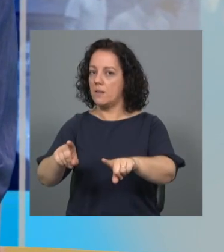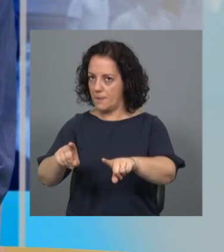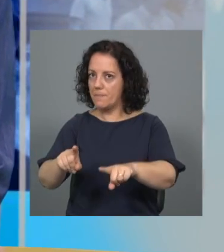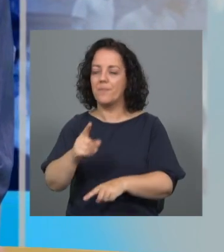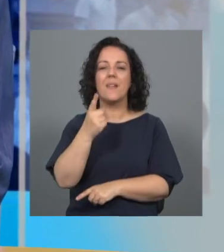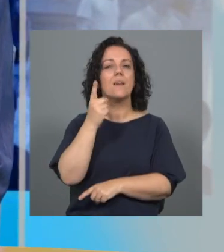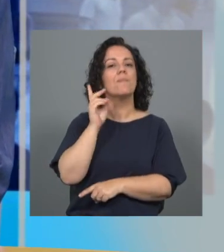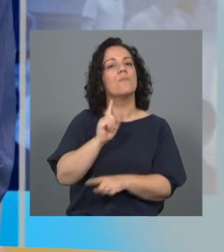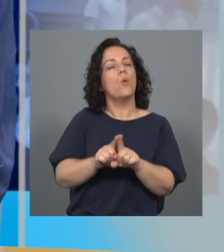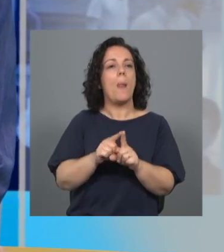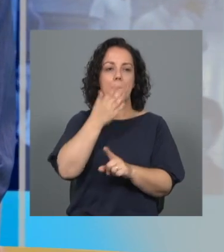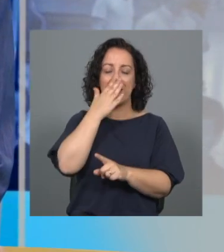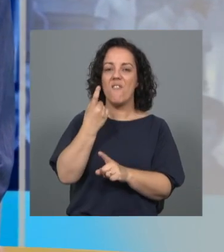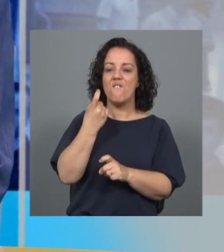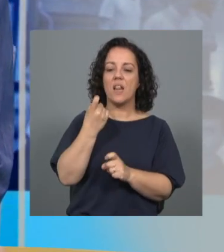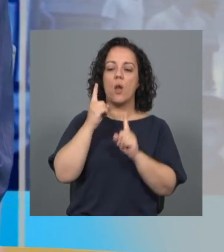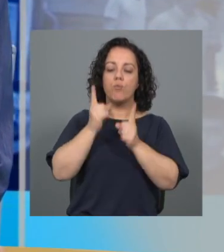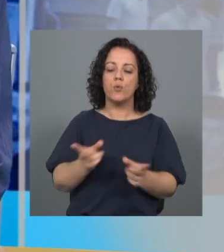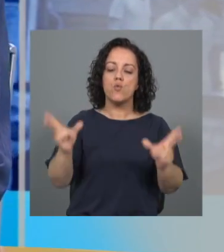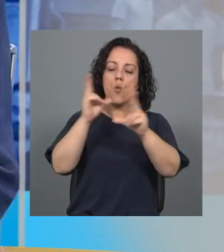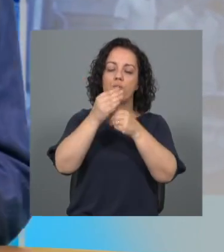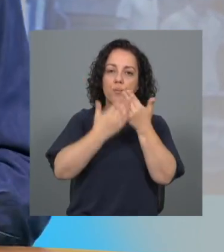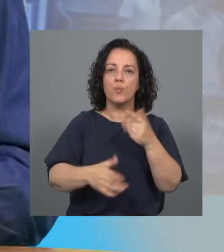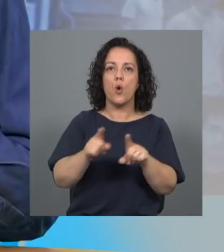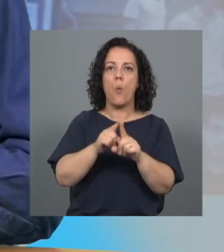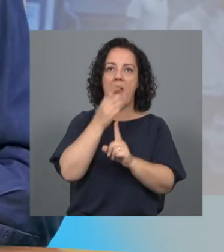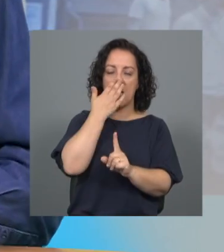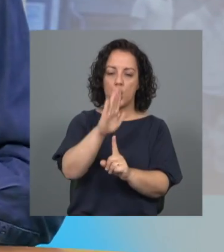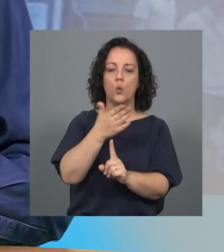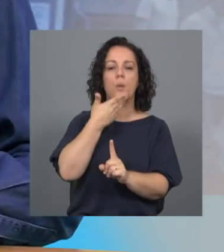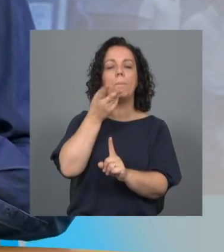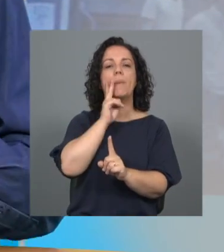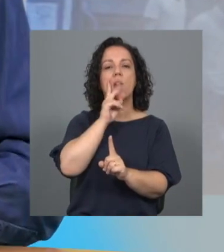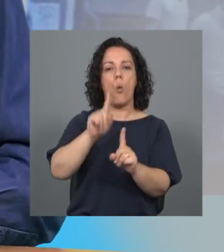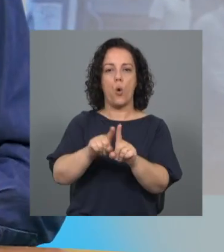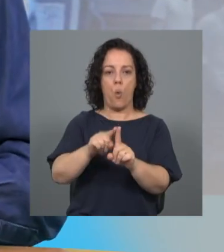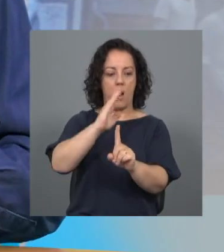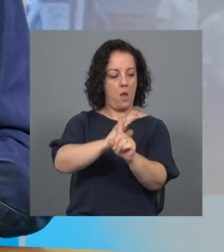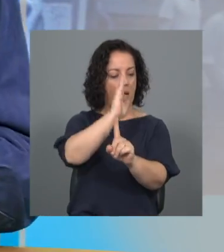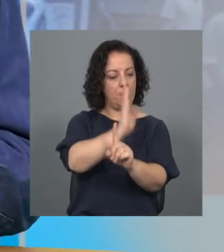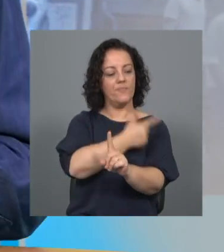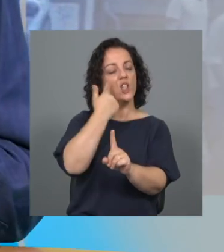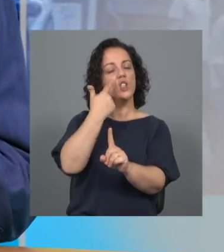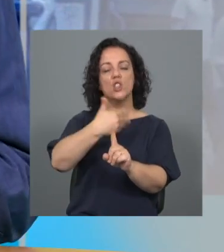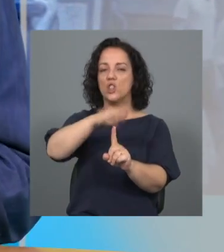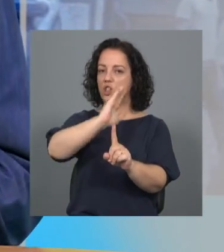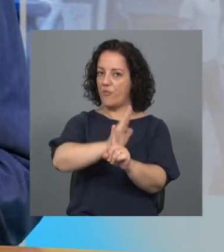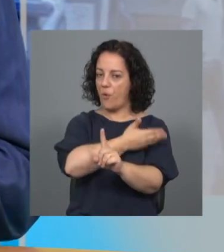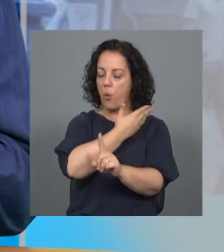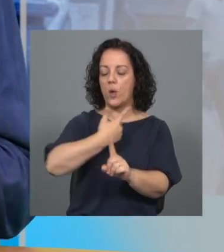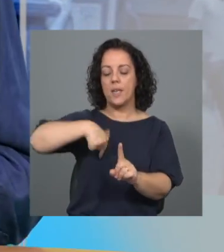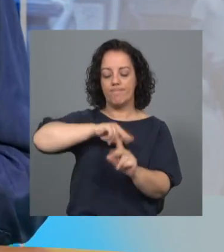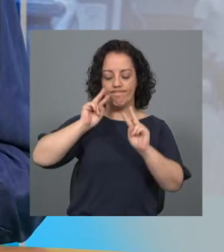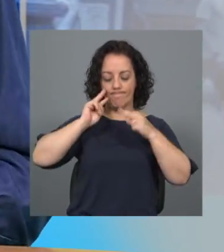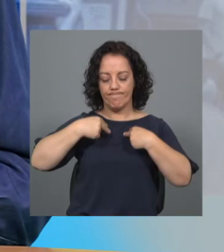um novo começo, faz falta uma atitude de perdão, dizer o que está para trás, temos que começar de novo, entender que somos seres